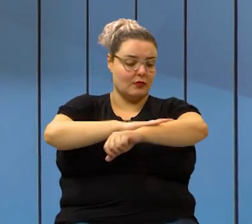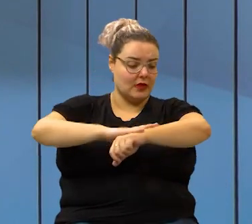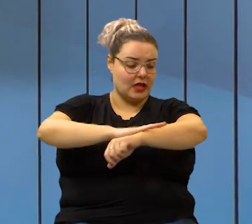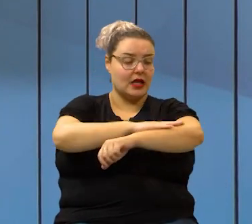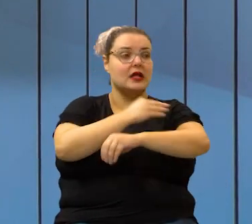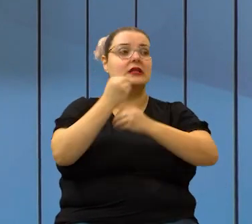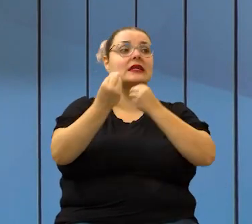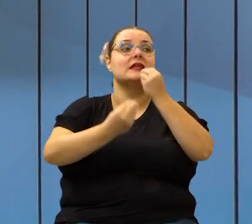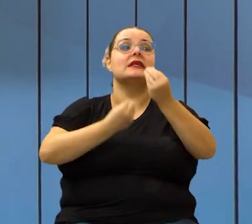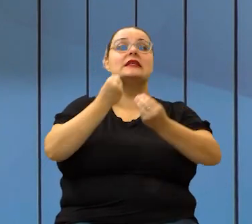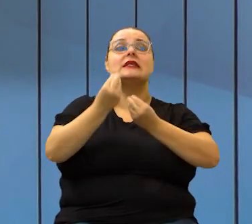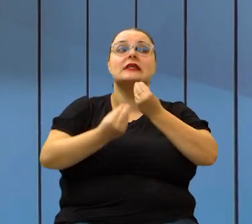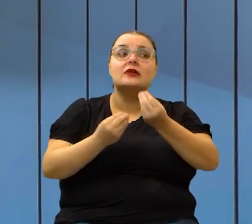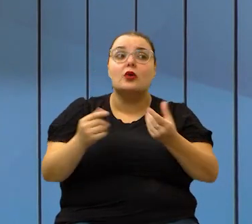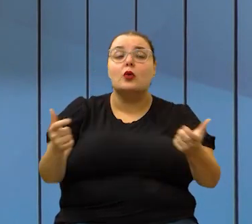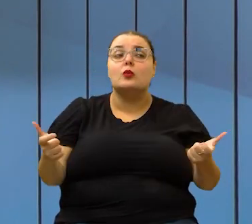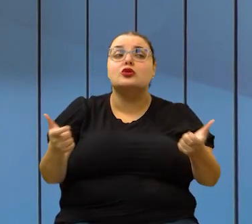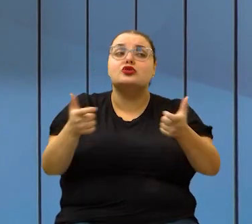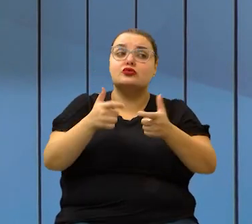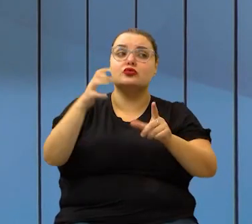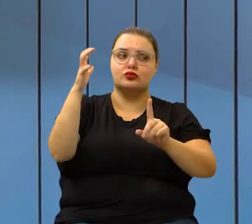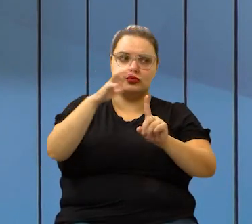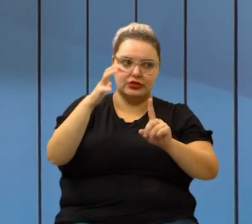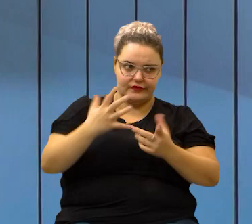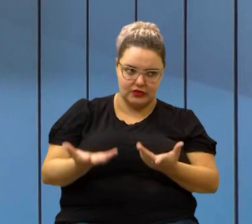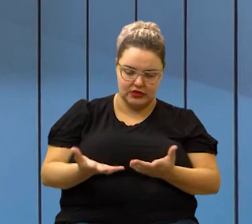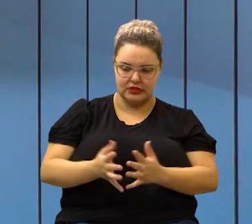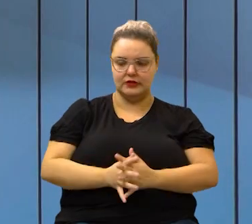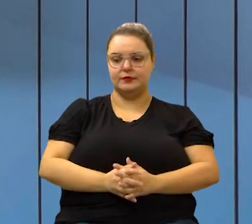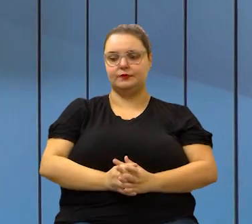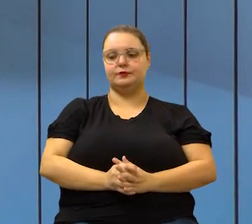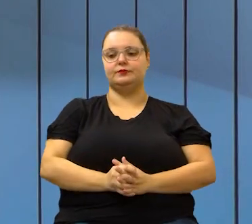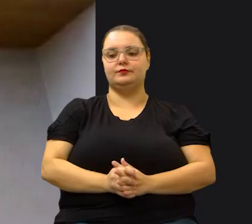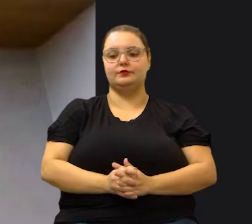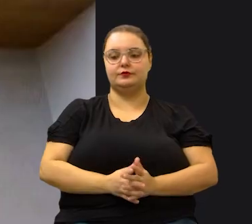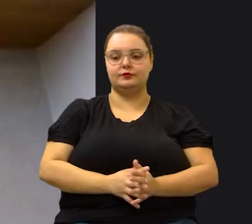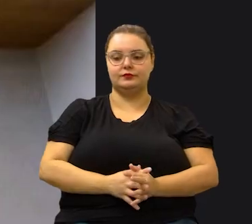e como que a gente pode diminuir esse impacto?